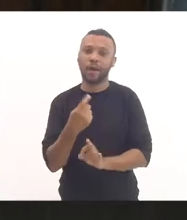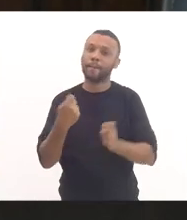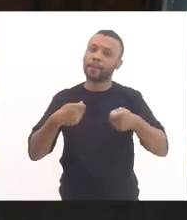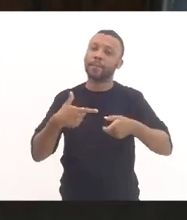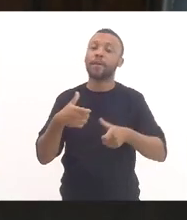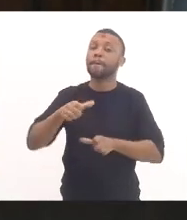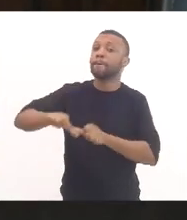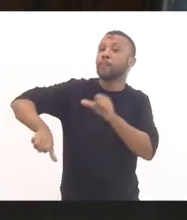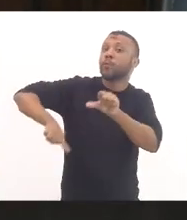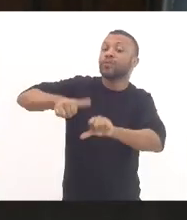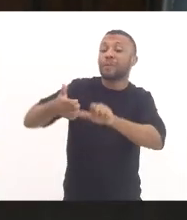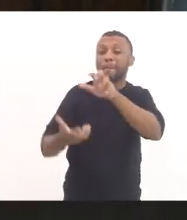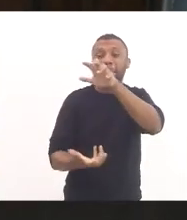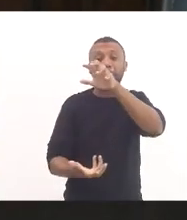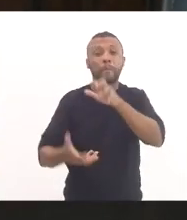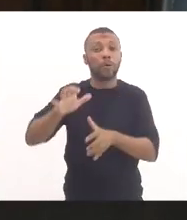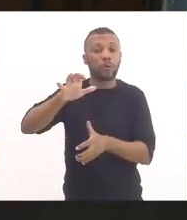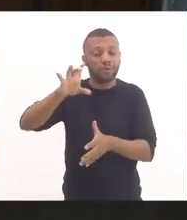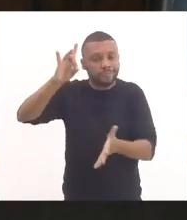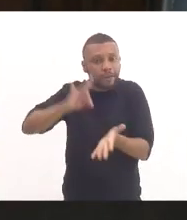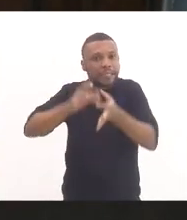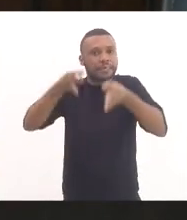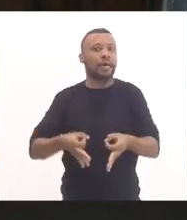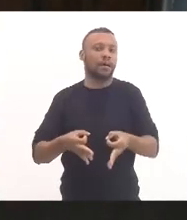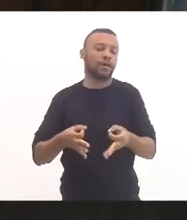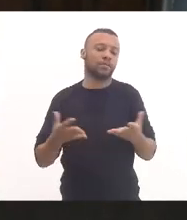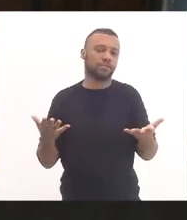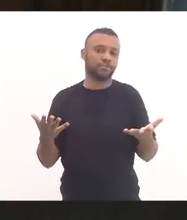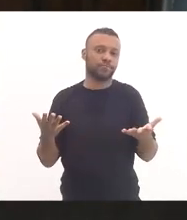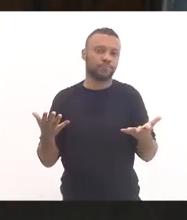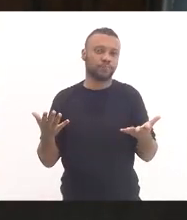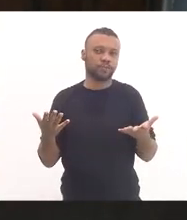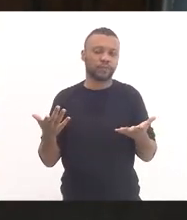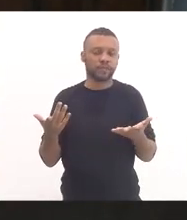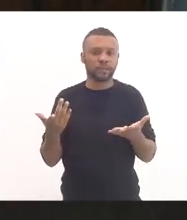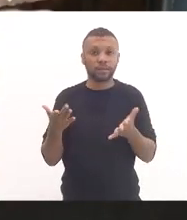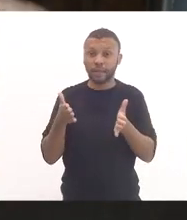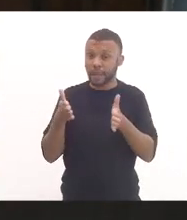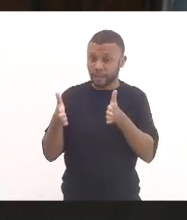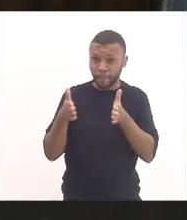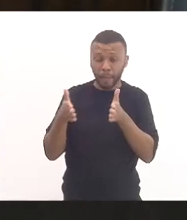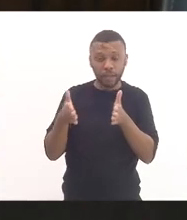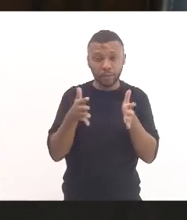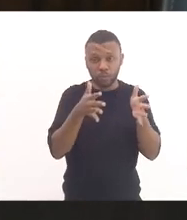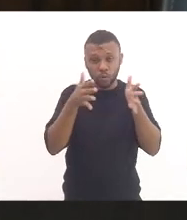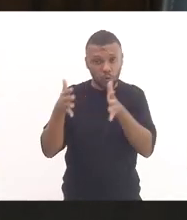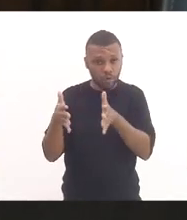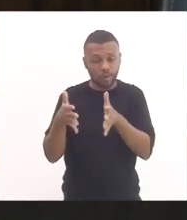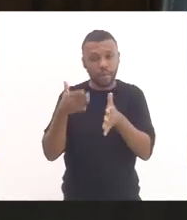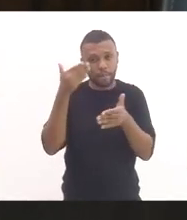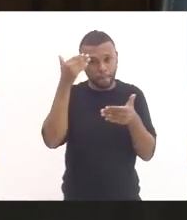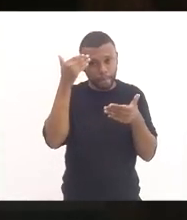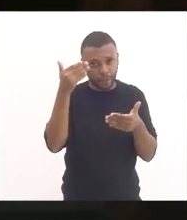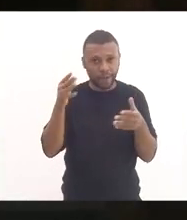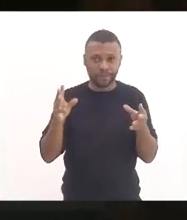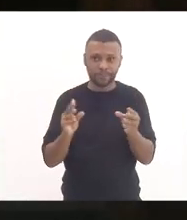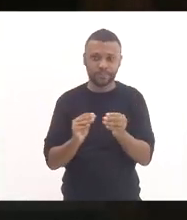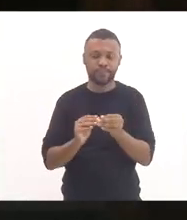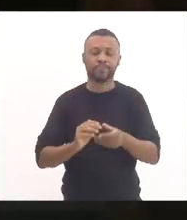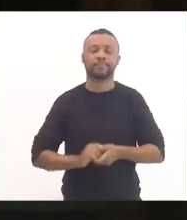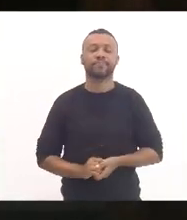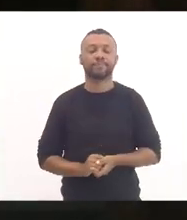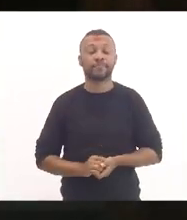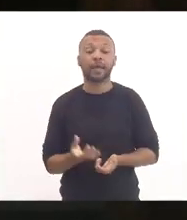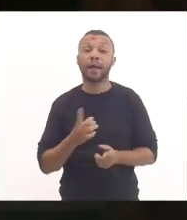radicalmente radicalmente Márcio toda essa parte obrigado pela parte na verdade